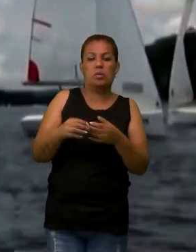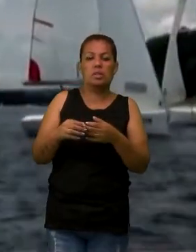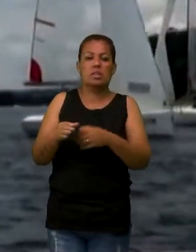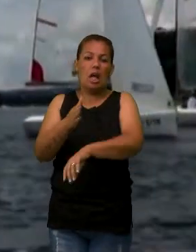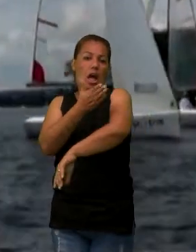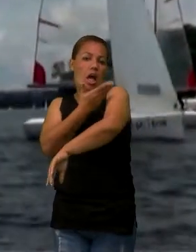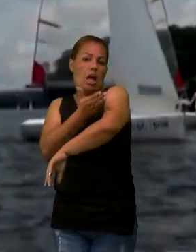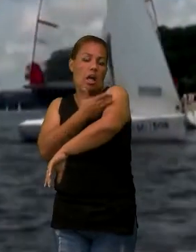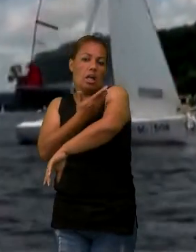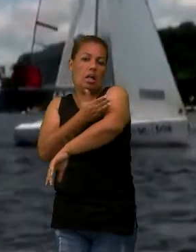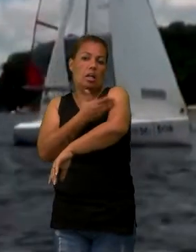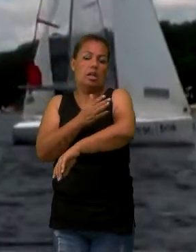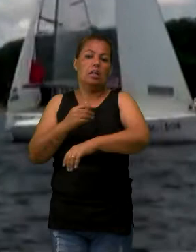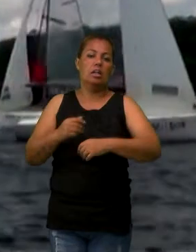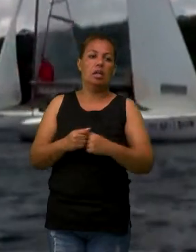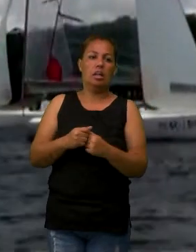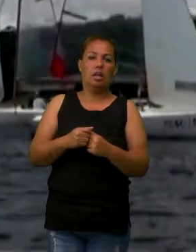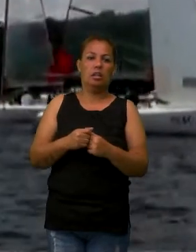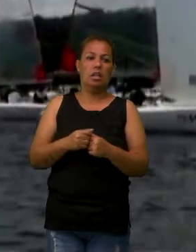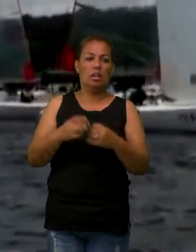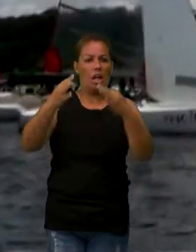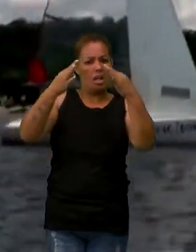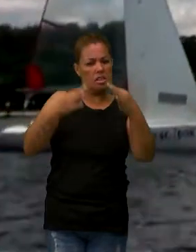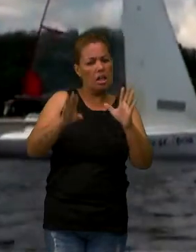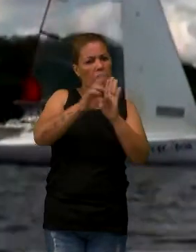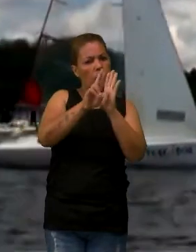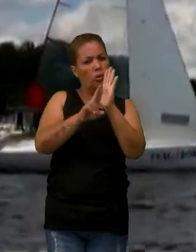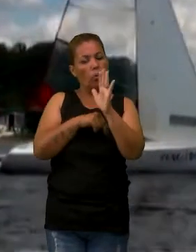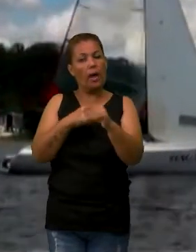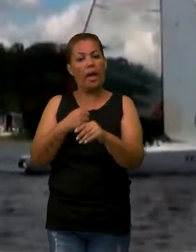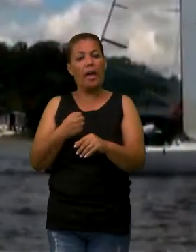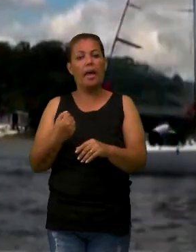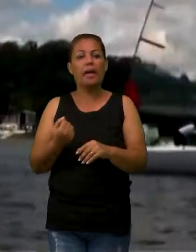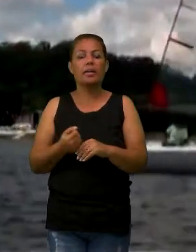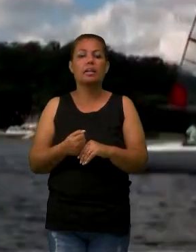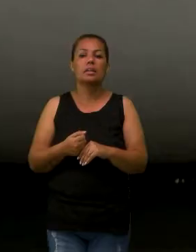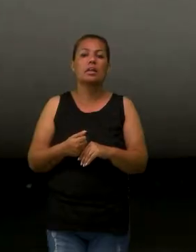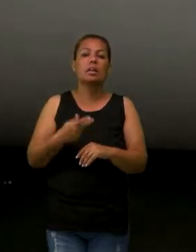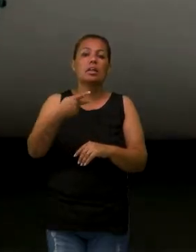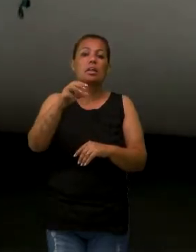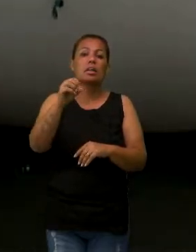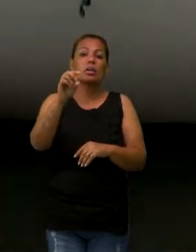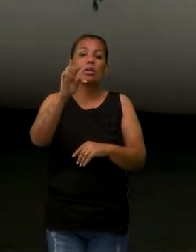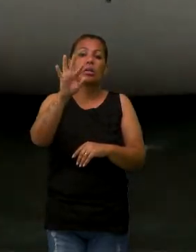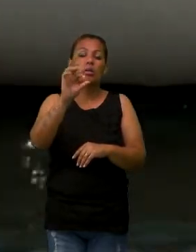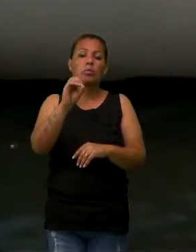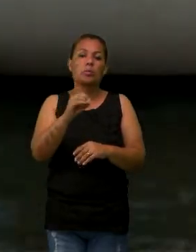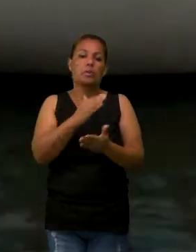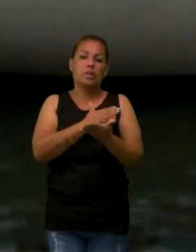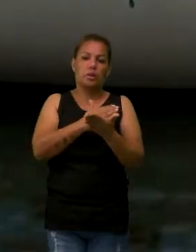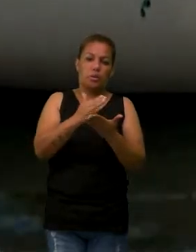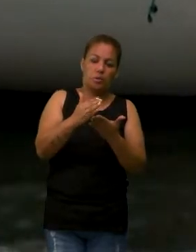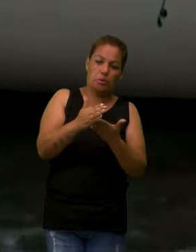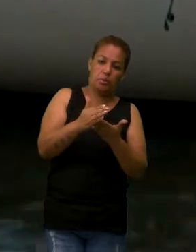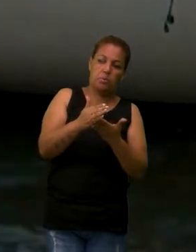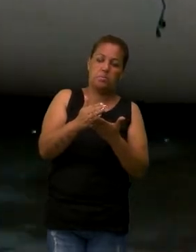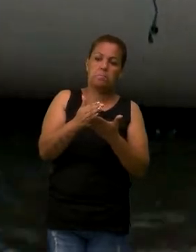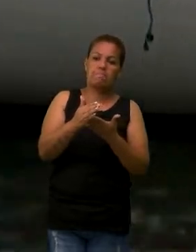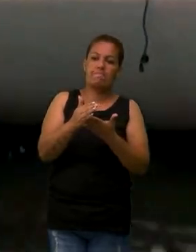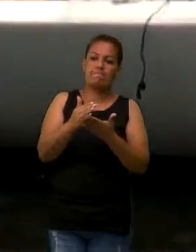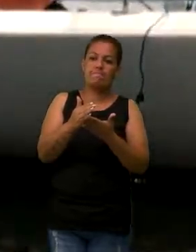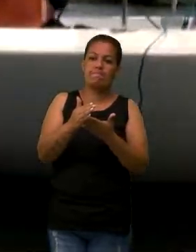um mas com disciplina com um pontualidade vamos né aí como é que começamos a